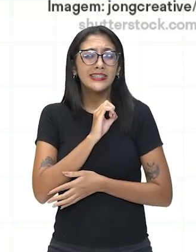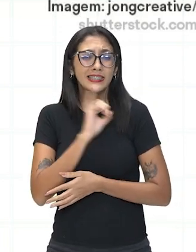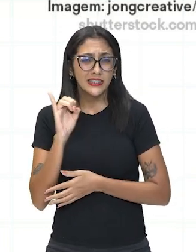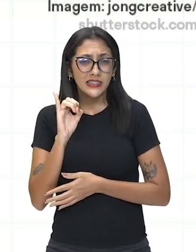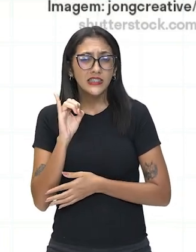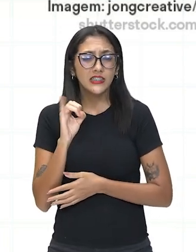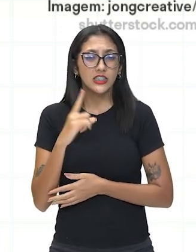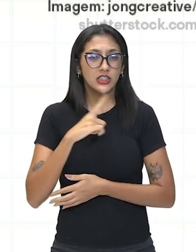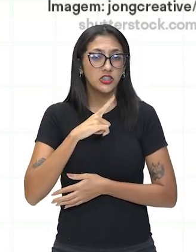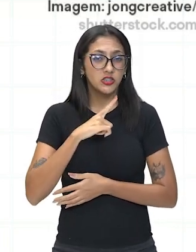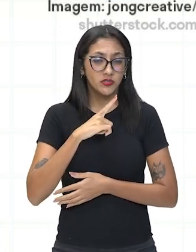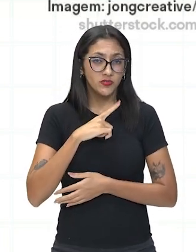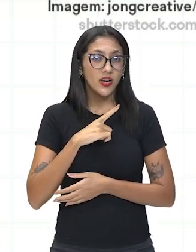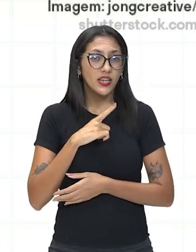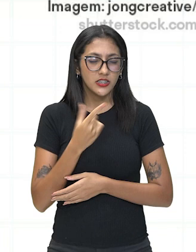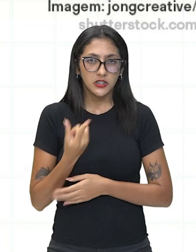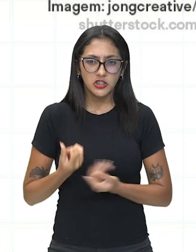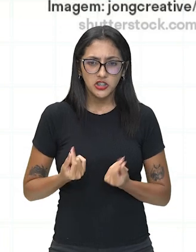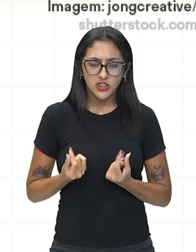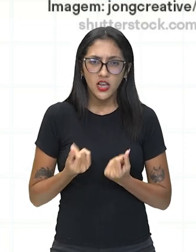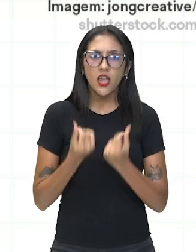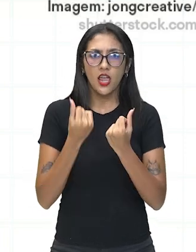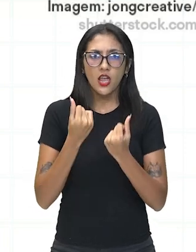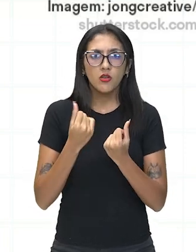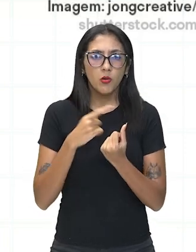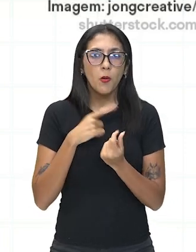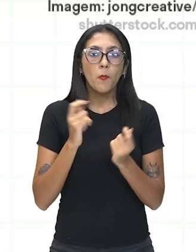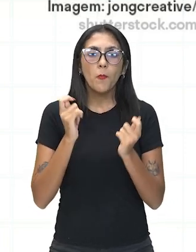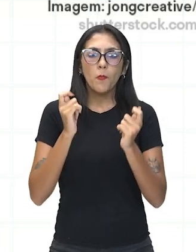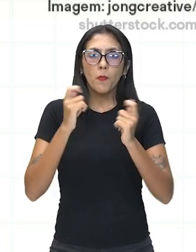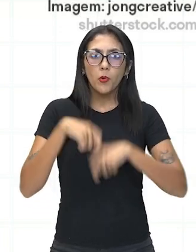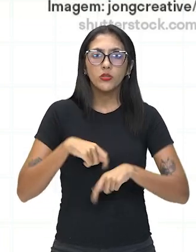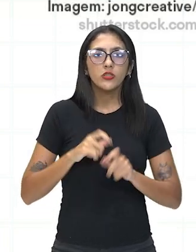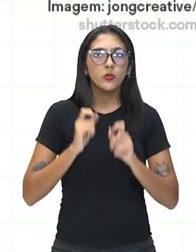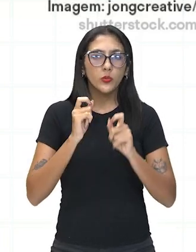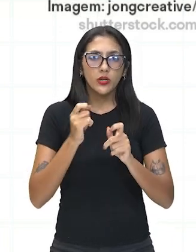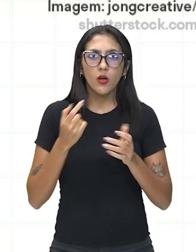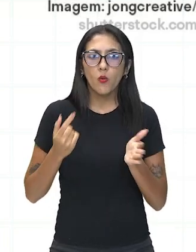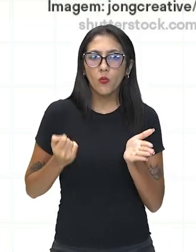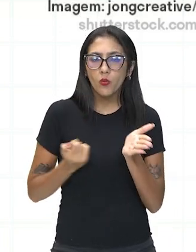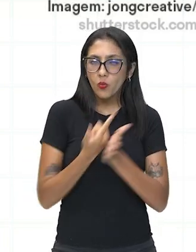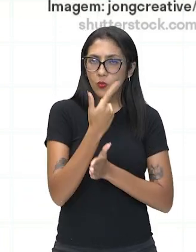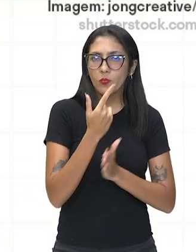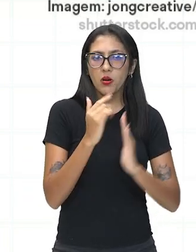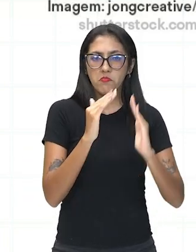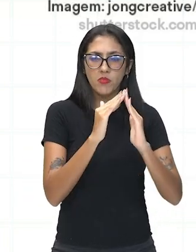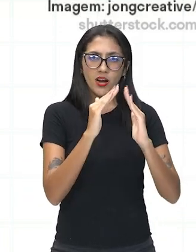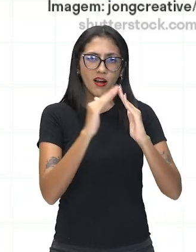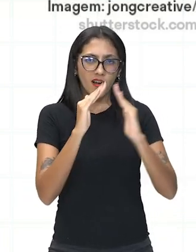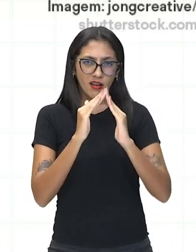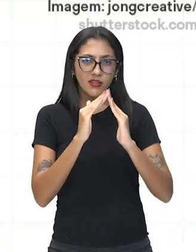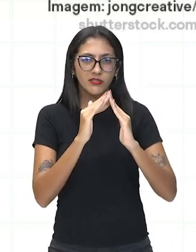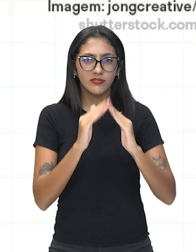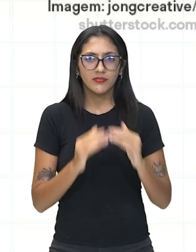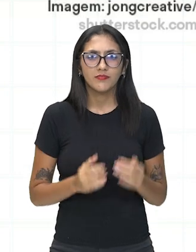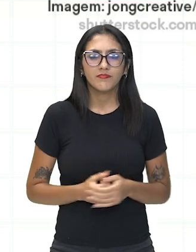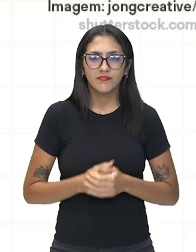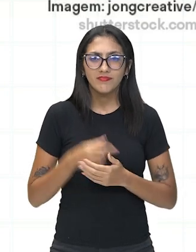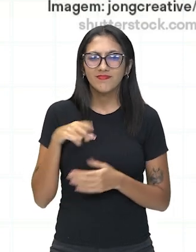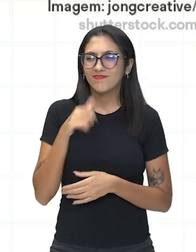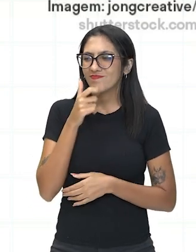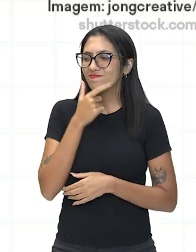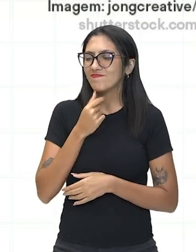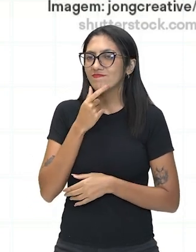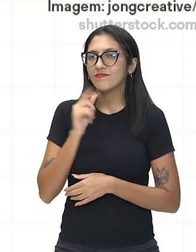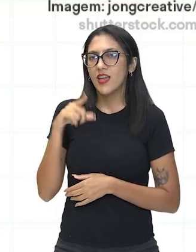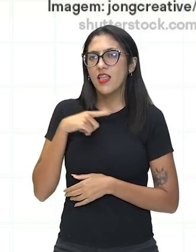I could. Eu poderia buy, comprar uma large house. Olha aqui, ele está pensando o que